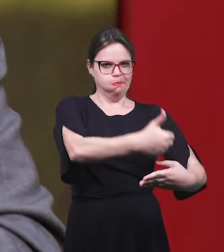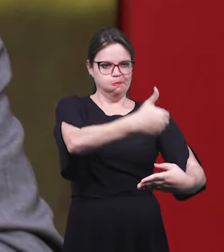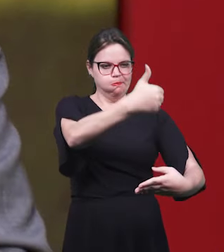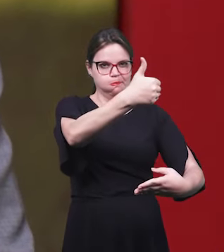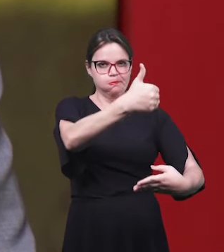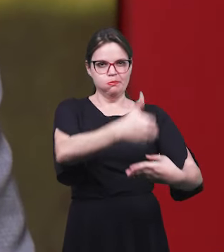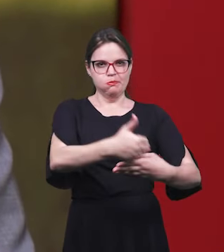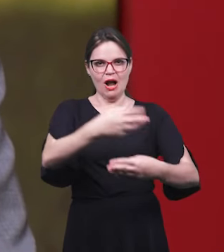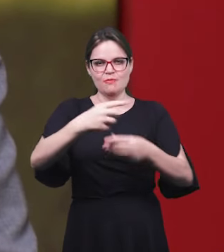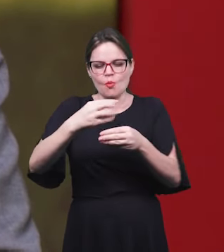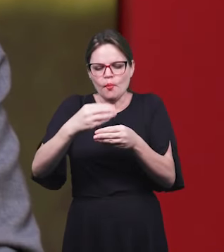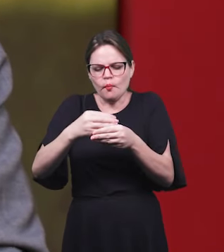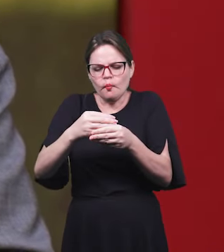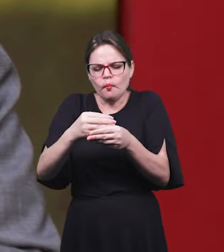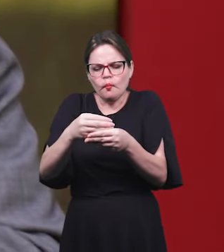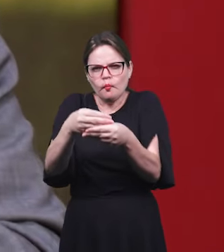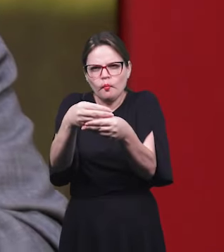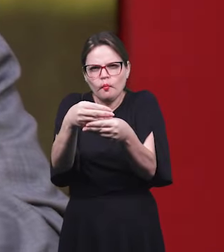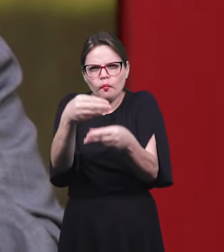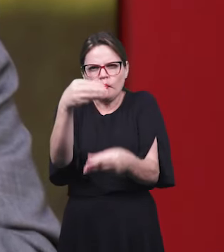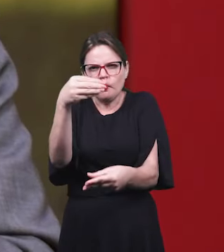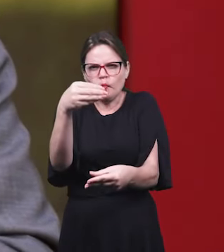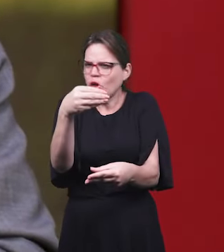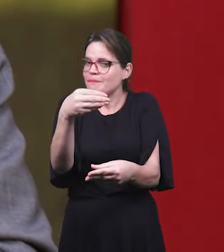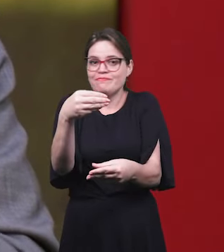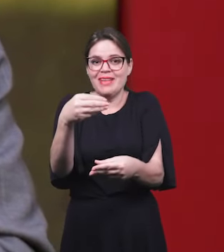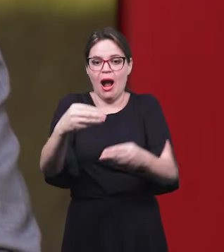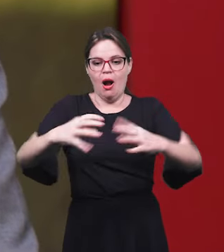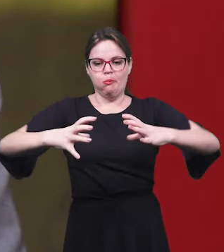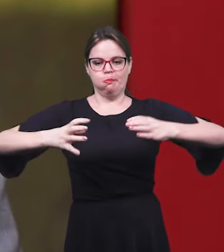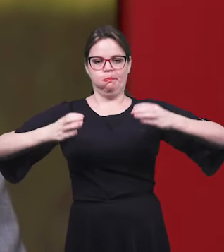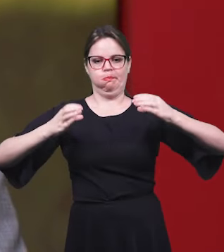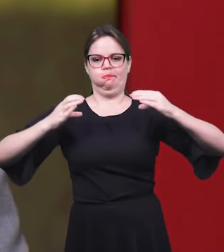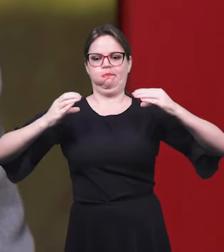entrar de qualquer maneira, muito bem cercada, muito bem